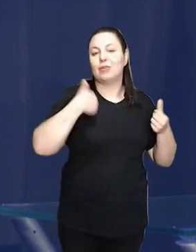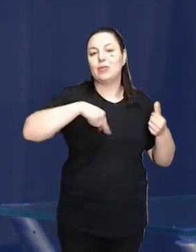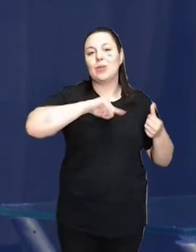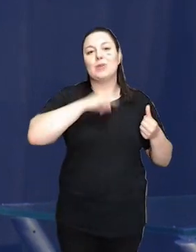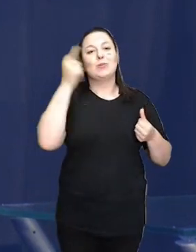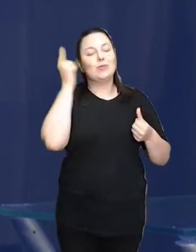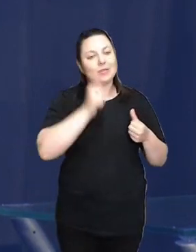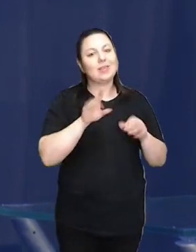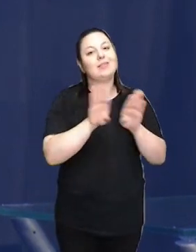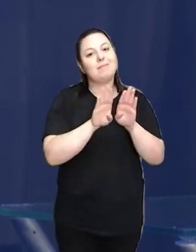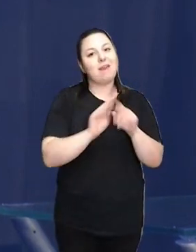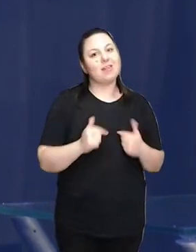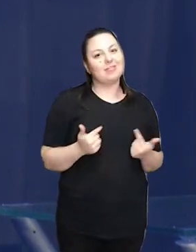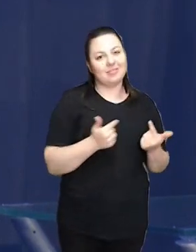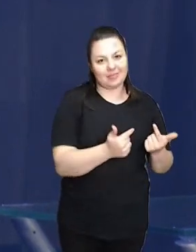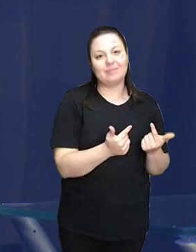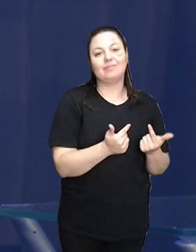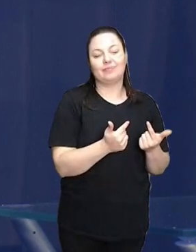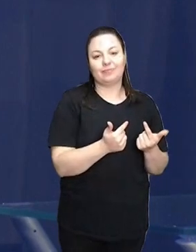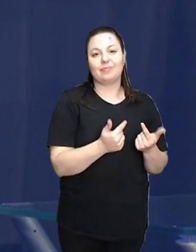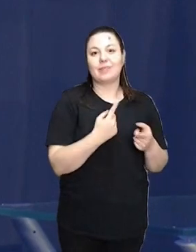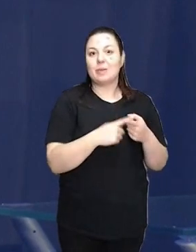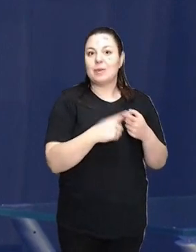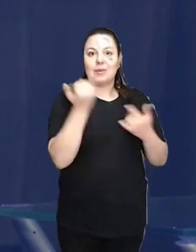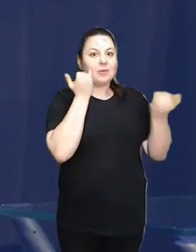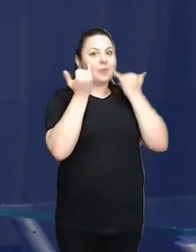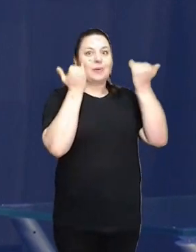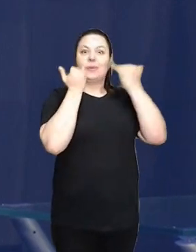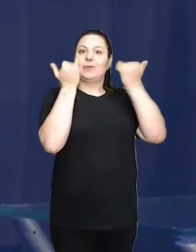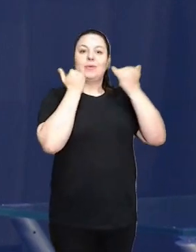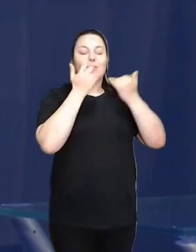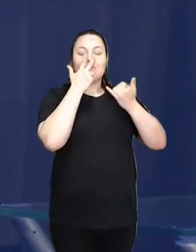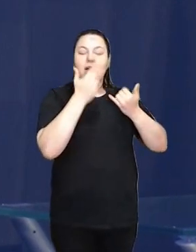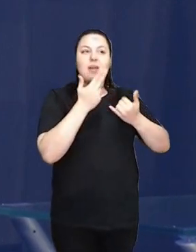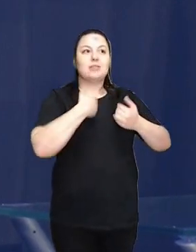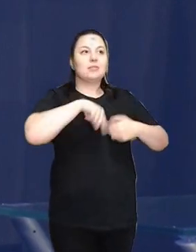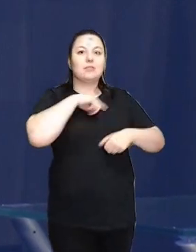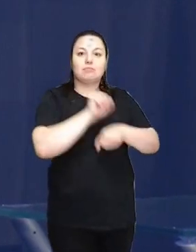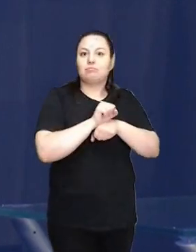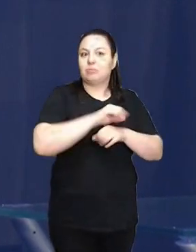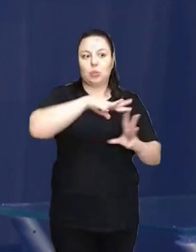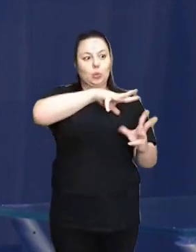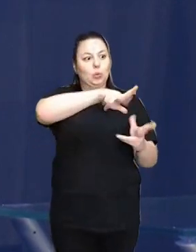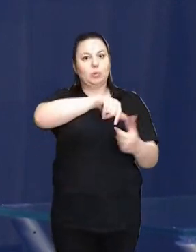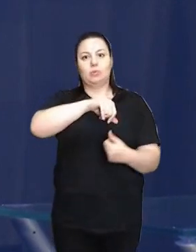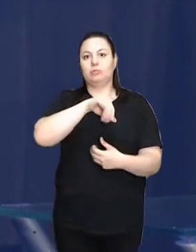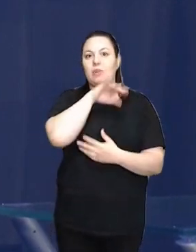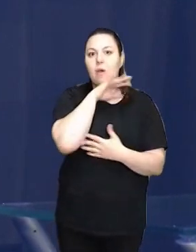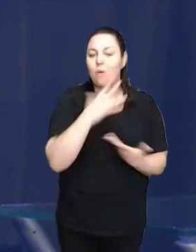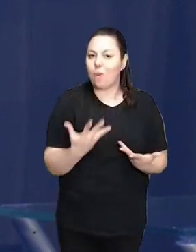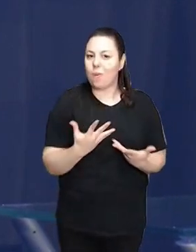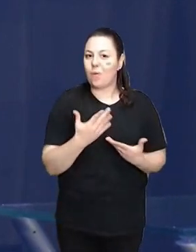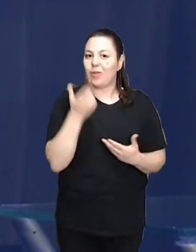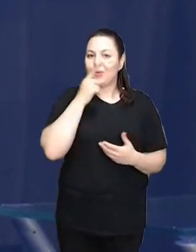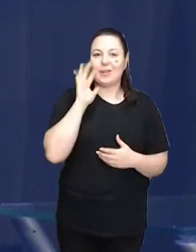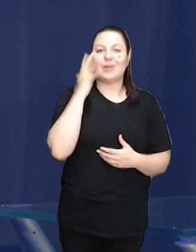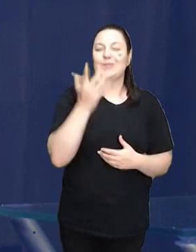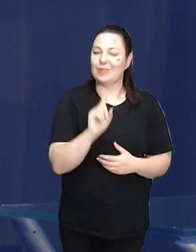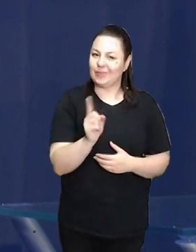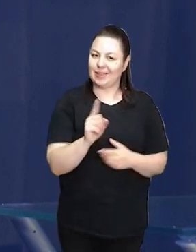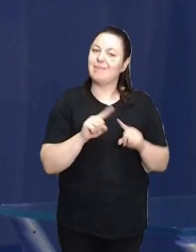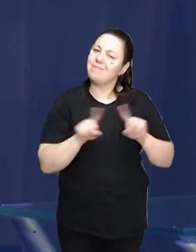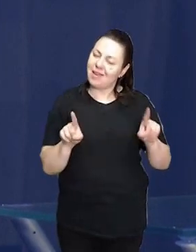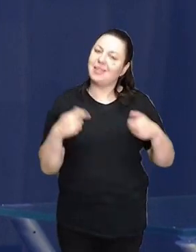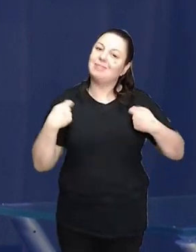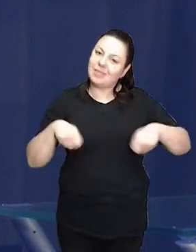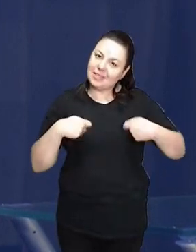Porque quando a gente está infoxicado, a gente fica paralisado, a gente acha que o mundo está horroroso e não tem solução. mas tem que ter, né? Afinal, a gente está falando de